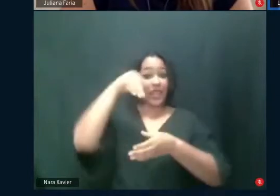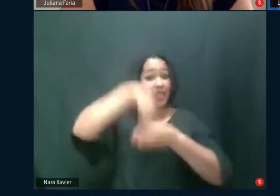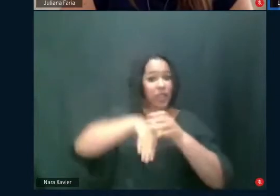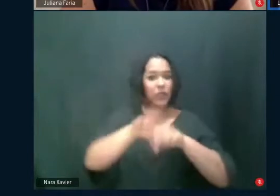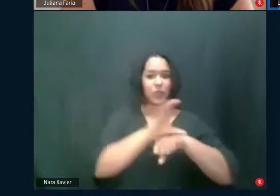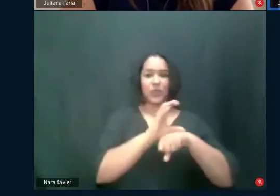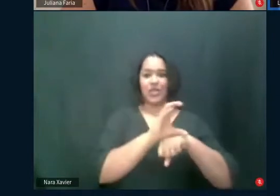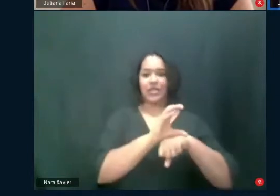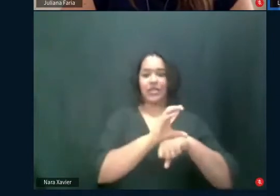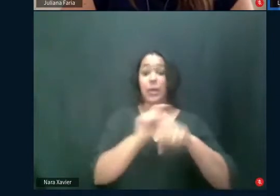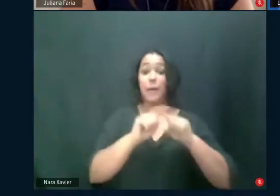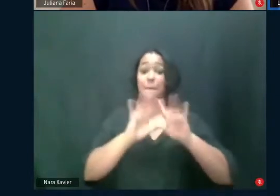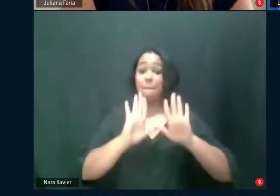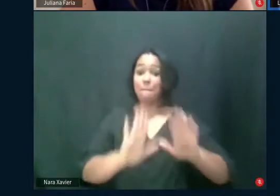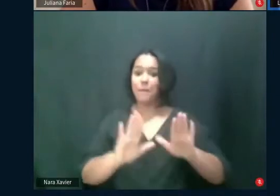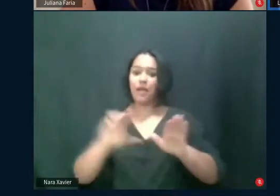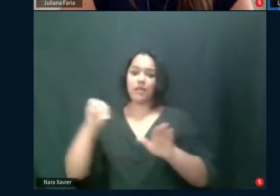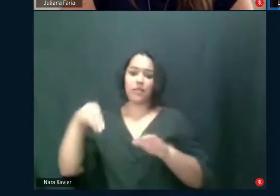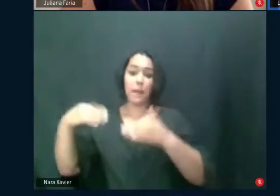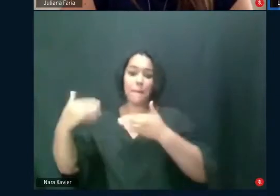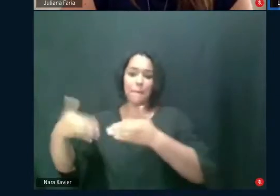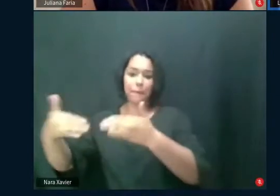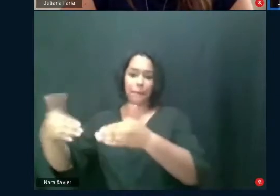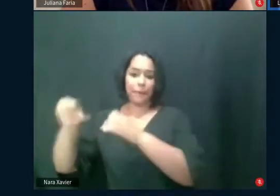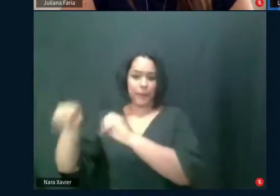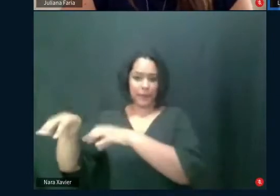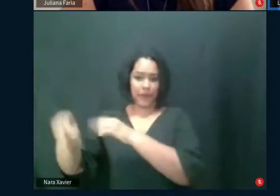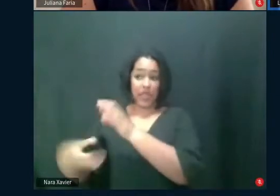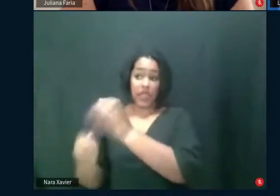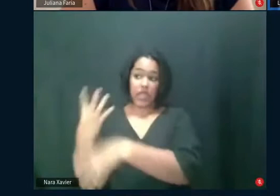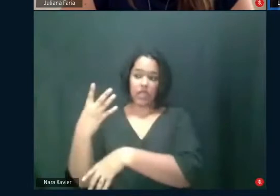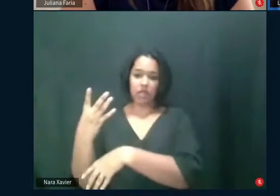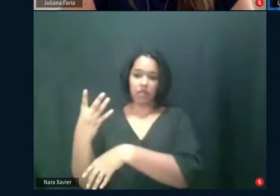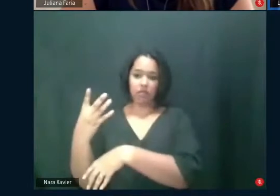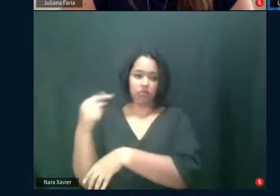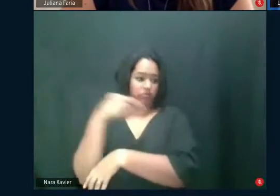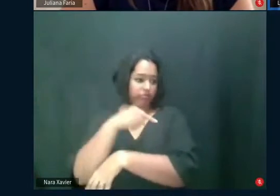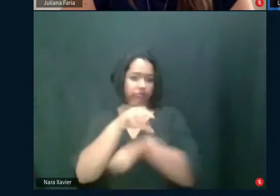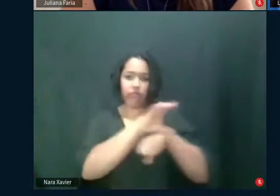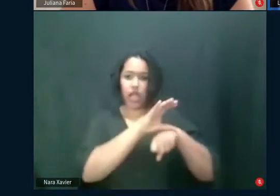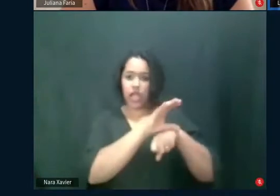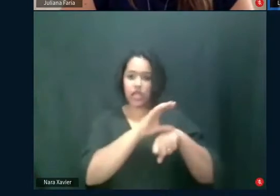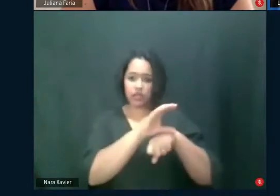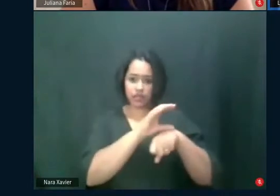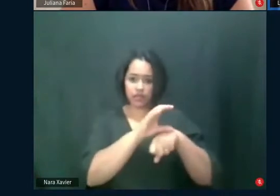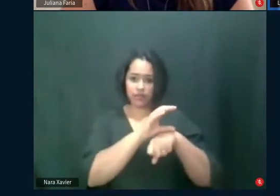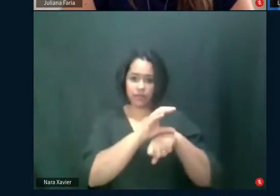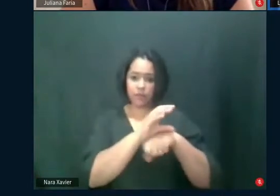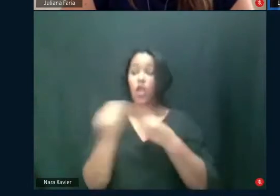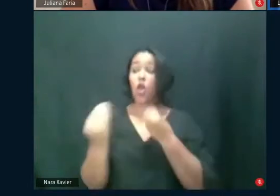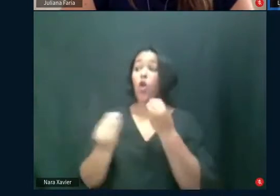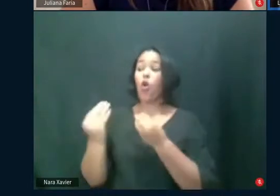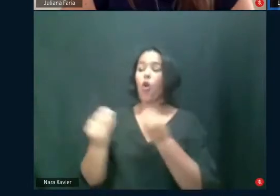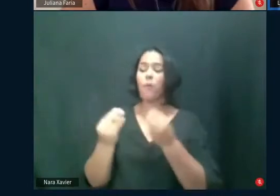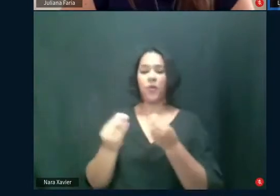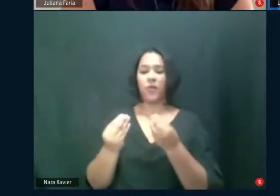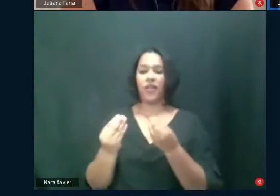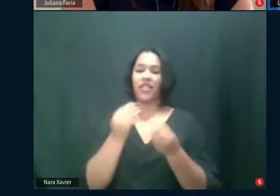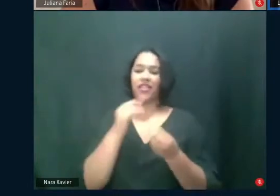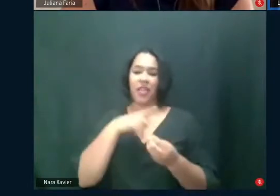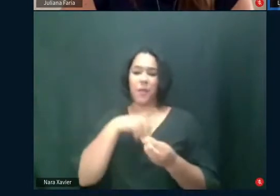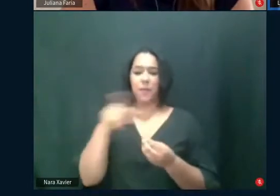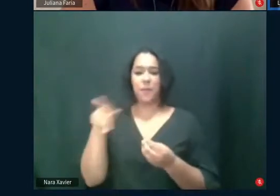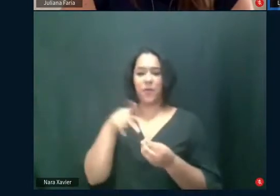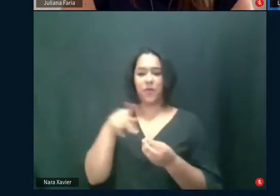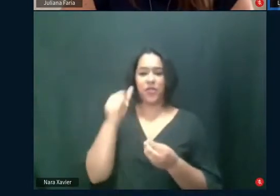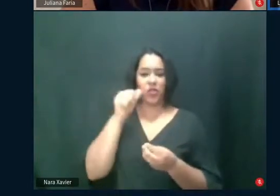o que acontece? O MEC, ele cria uma instituição e fala assim, como diz Genaína, que está aqui, né, professora Genaína, vou